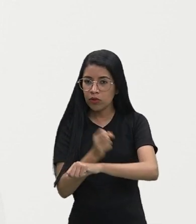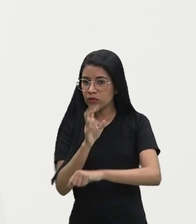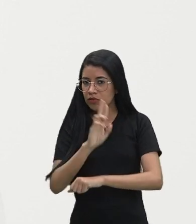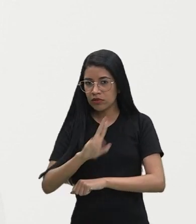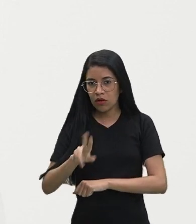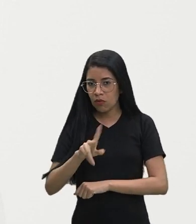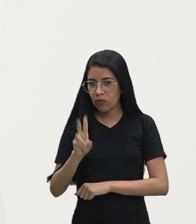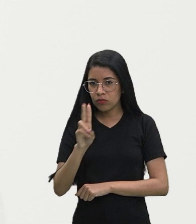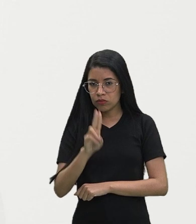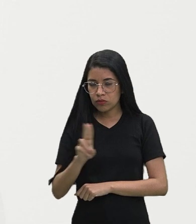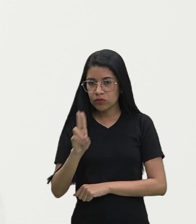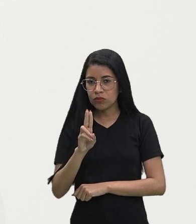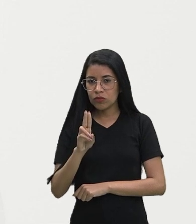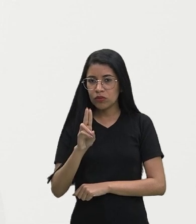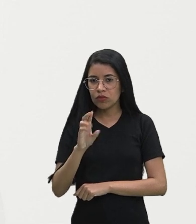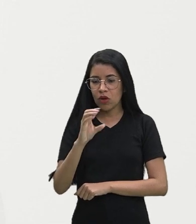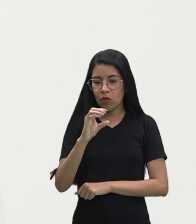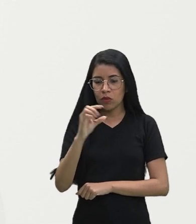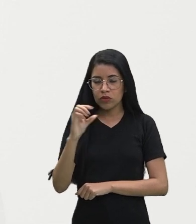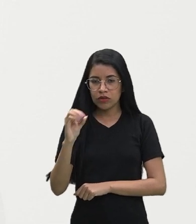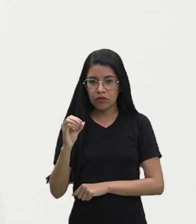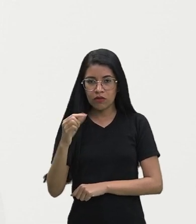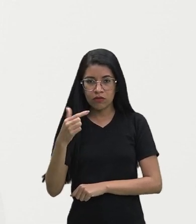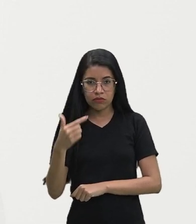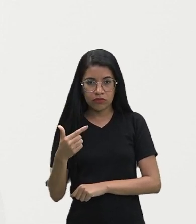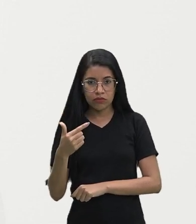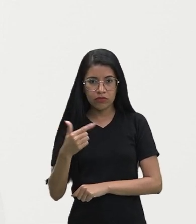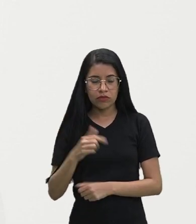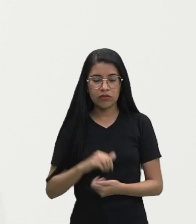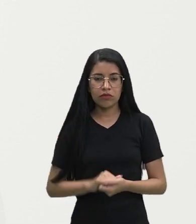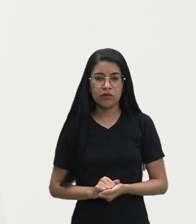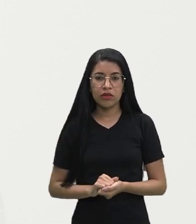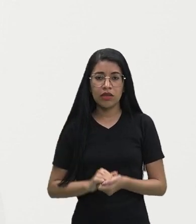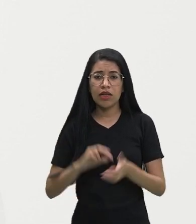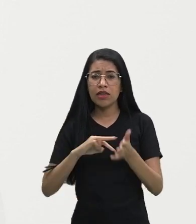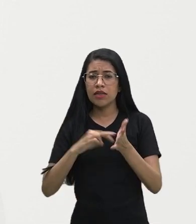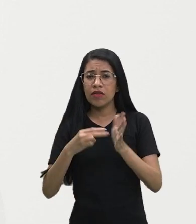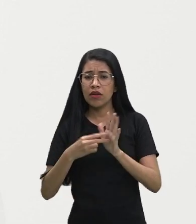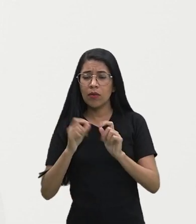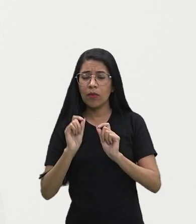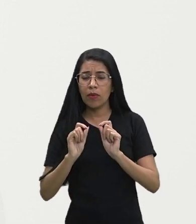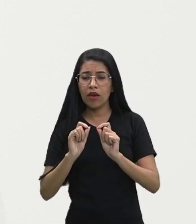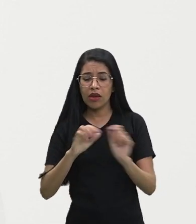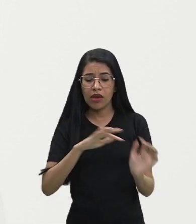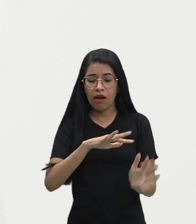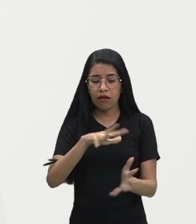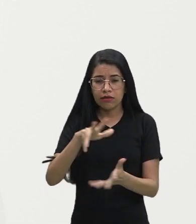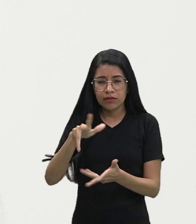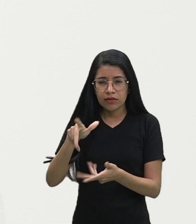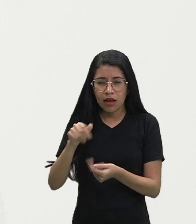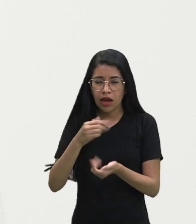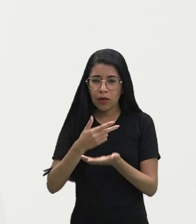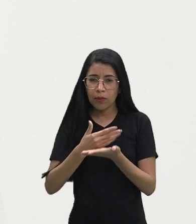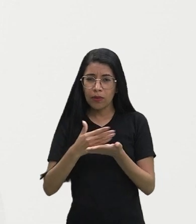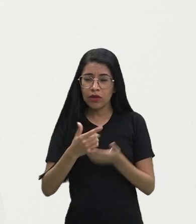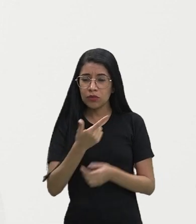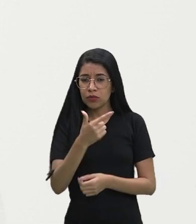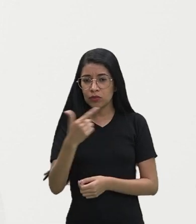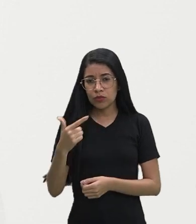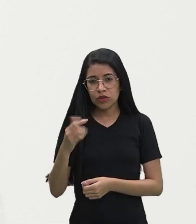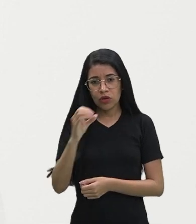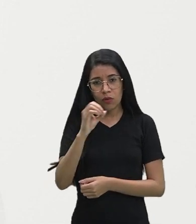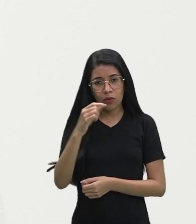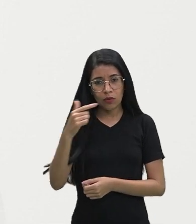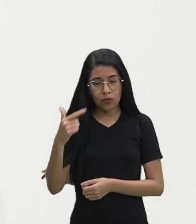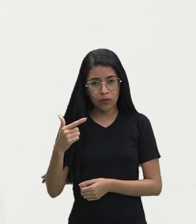carbônico. Isso significa que a Terra primitiva ela não estava cheia de oxigênio.